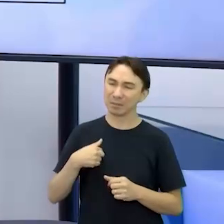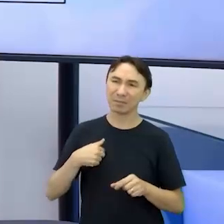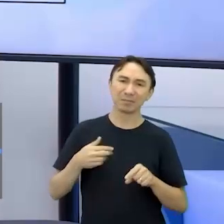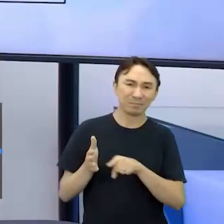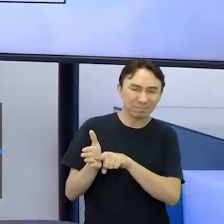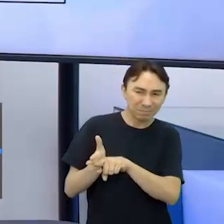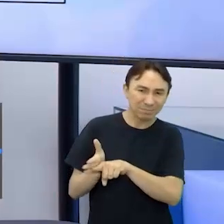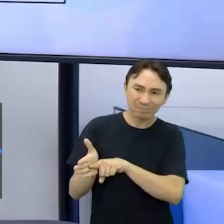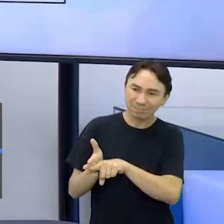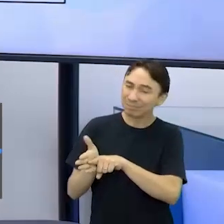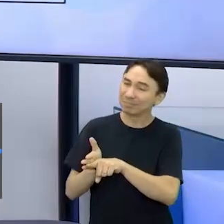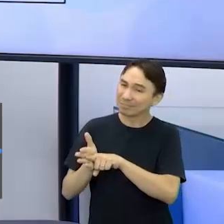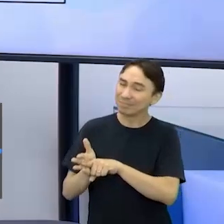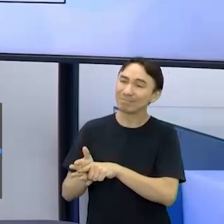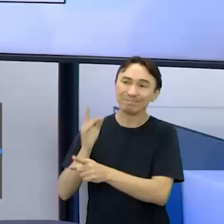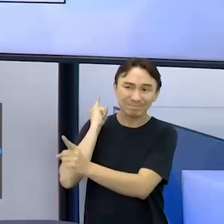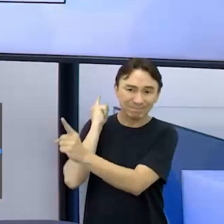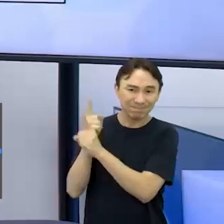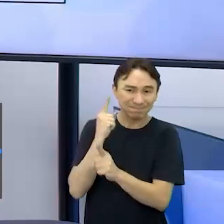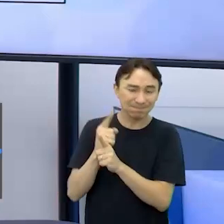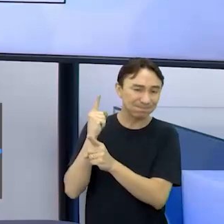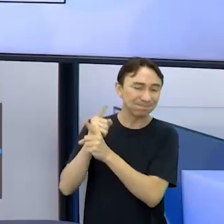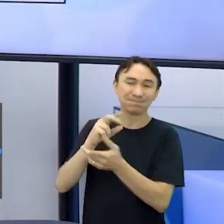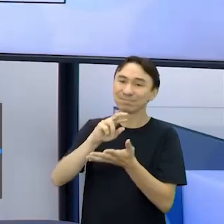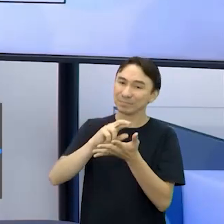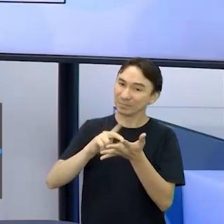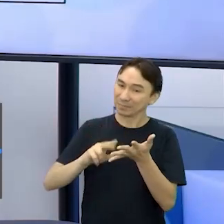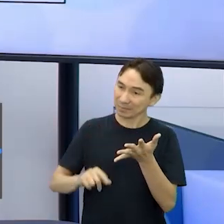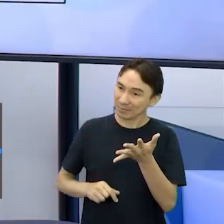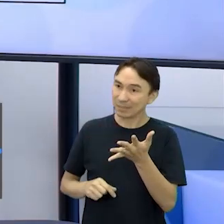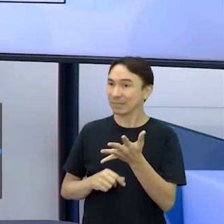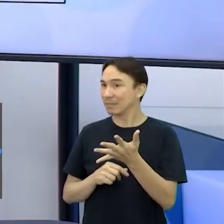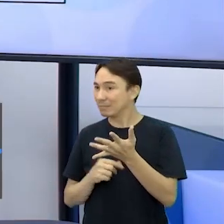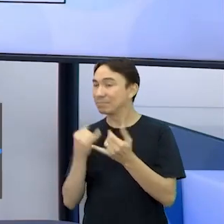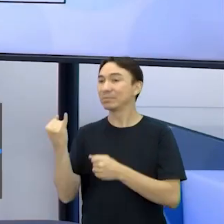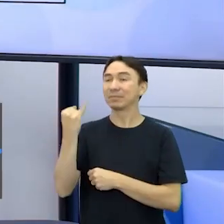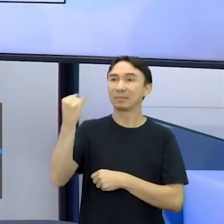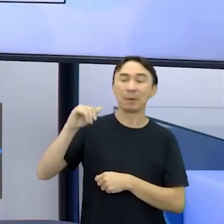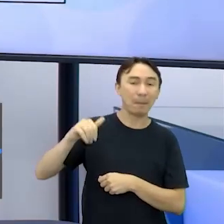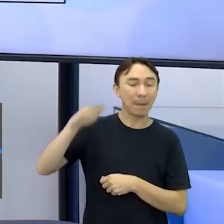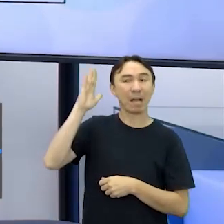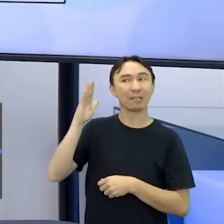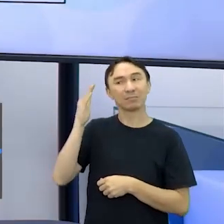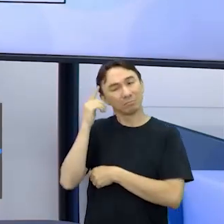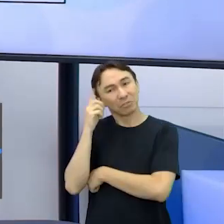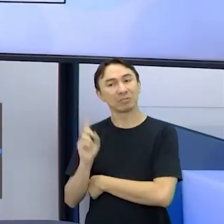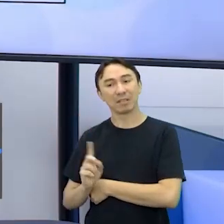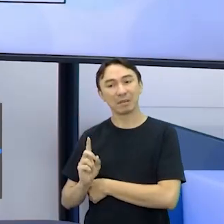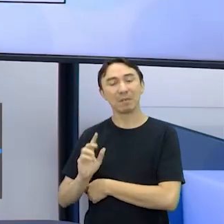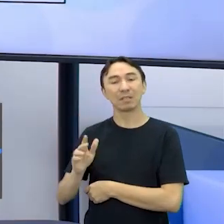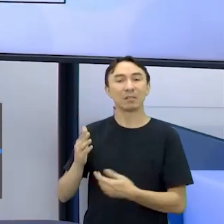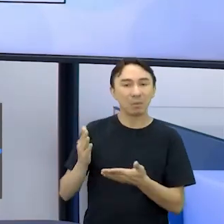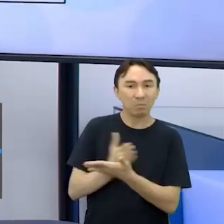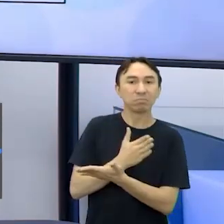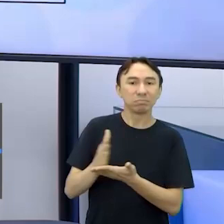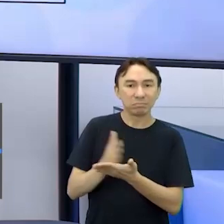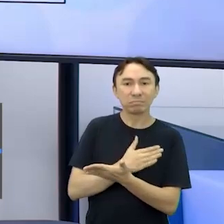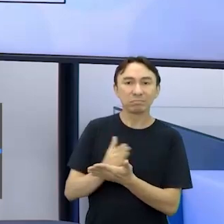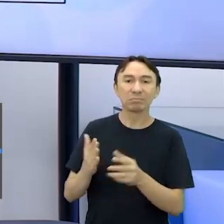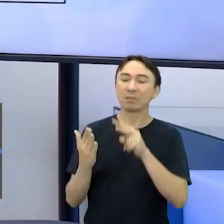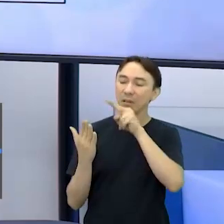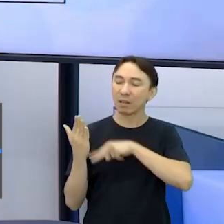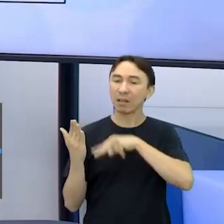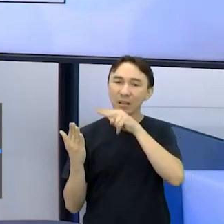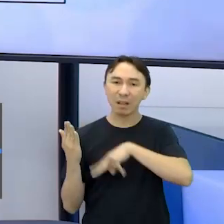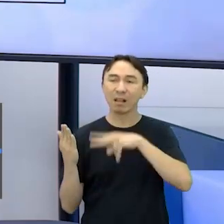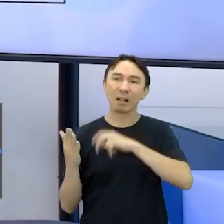Sul, achei vários. Eu selecionei alguns, eu nem sei se são os mais importantes, devo reconhecer. Mas eu li alguns, as notícias são as notícias do cotidiano,